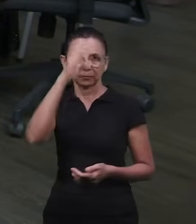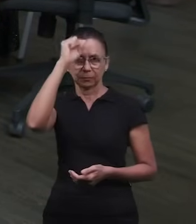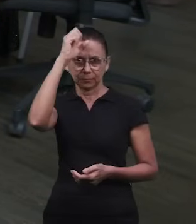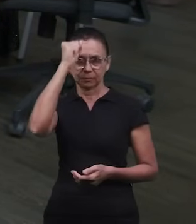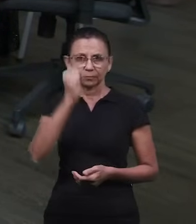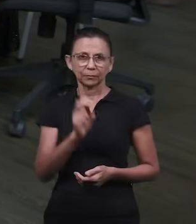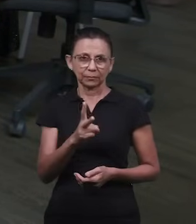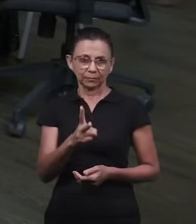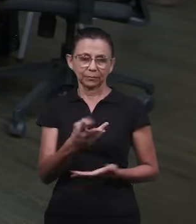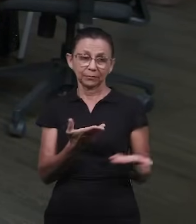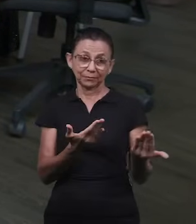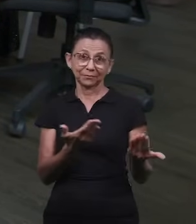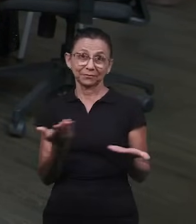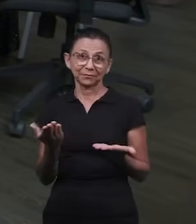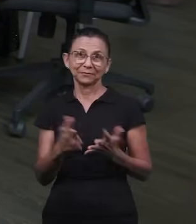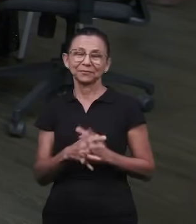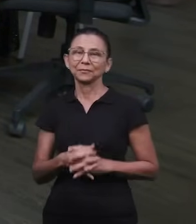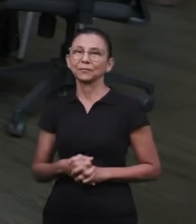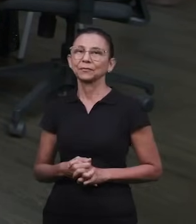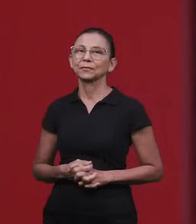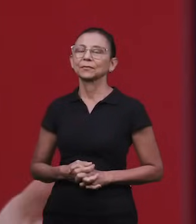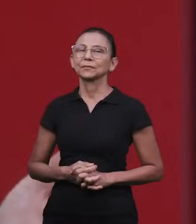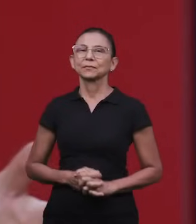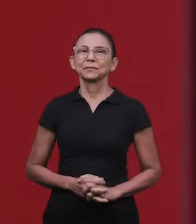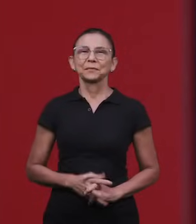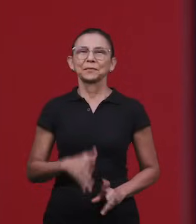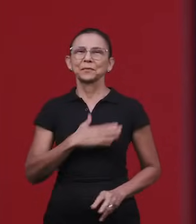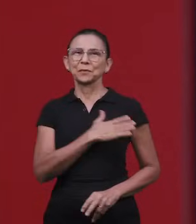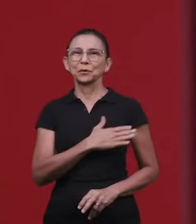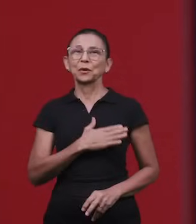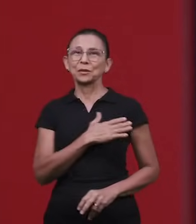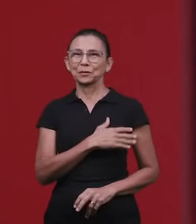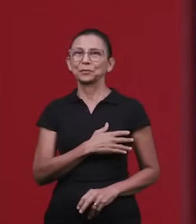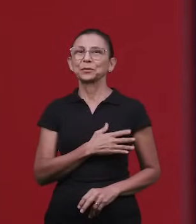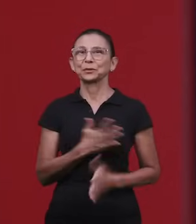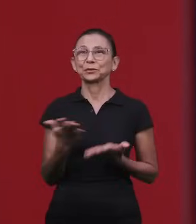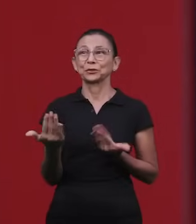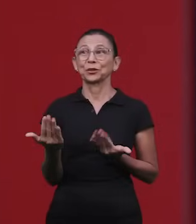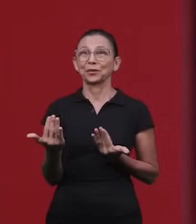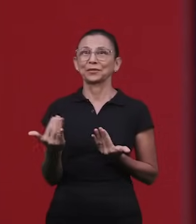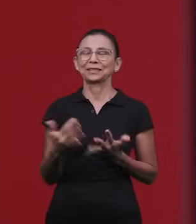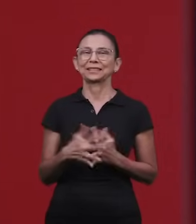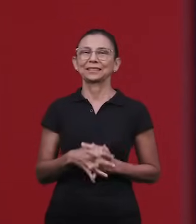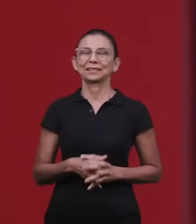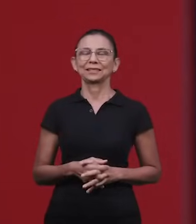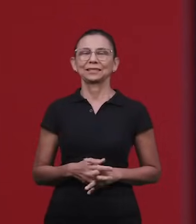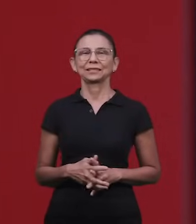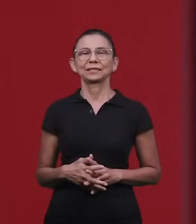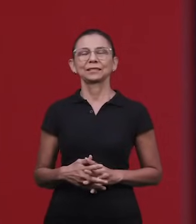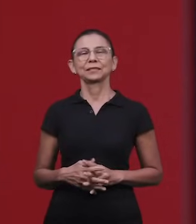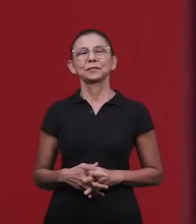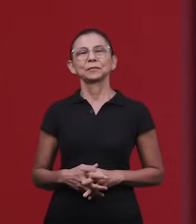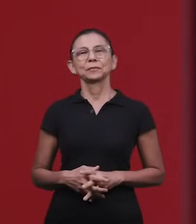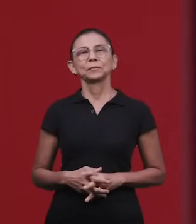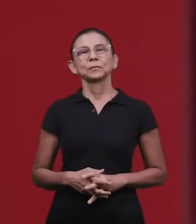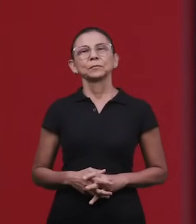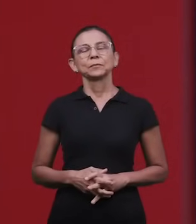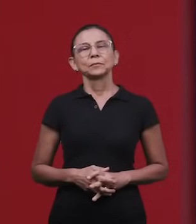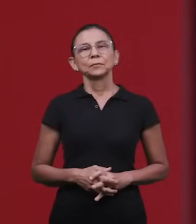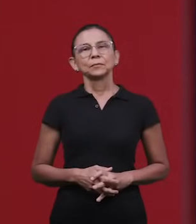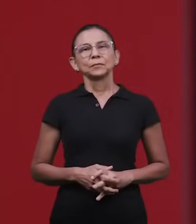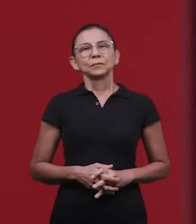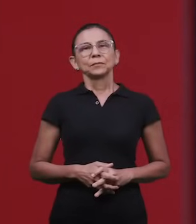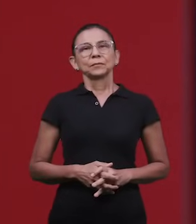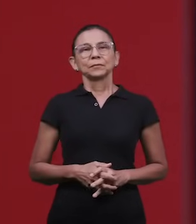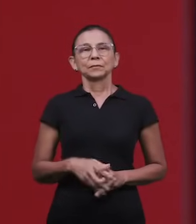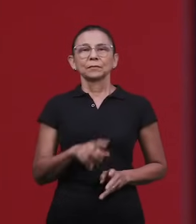eles, né? Afinal de contas, eles são bem diferentes do que o nosso tempo, né? Nós éramos jovens diferentes, eles têm a